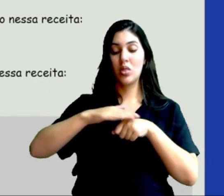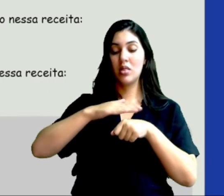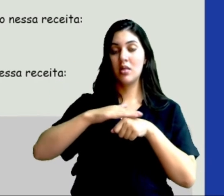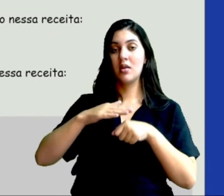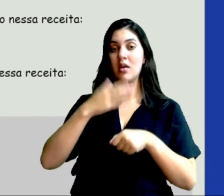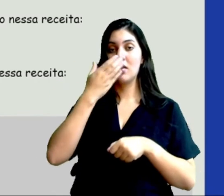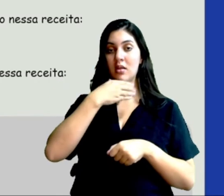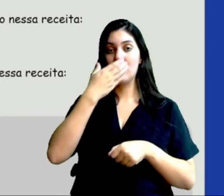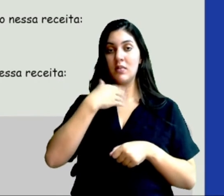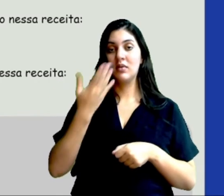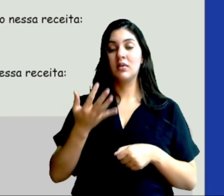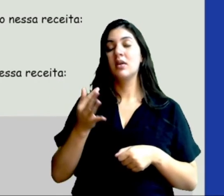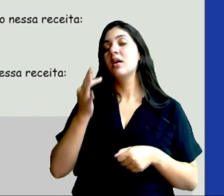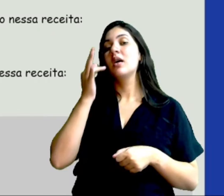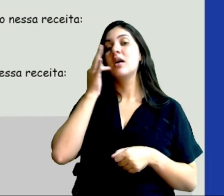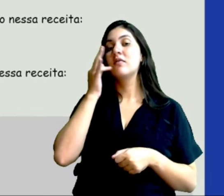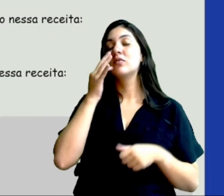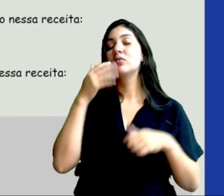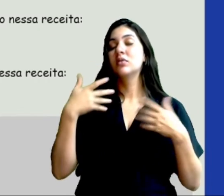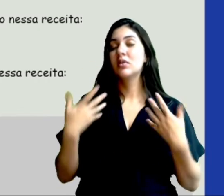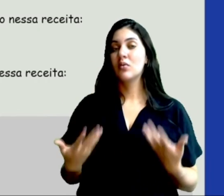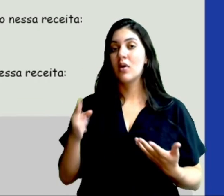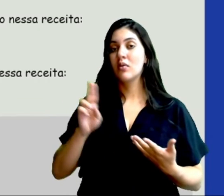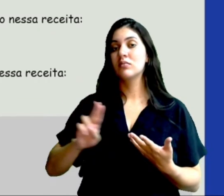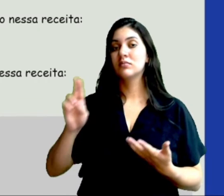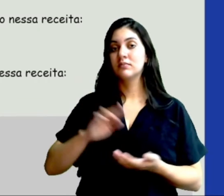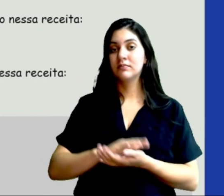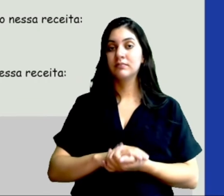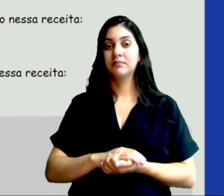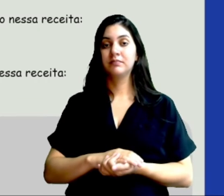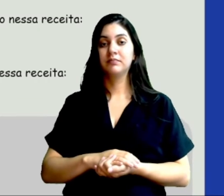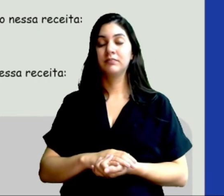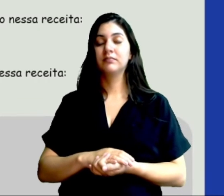maçã. E a fruta a ser usada vai ser